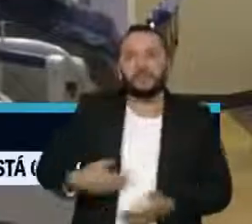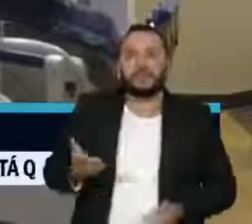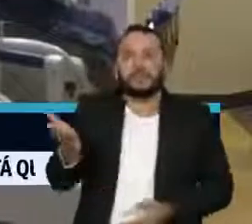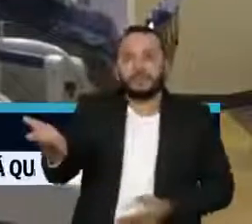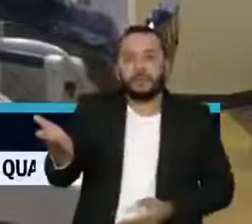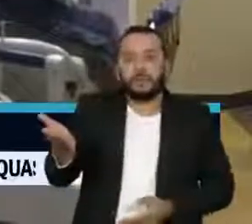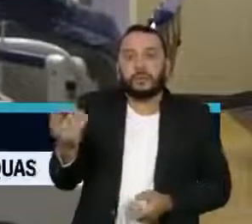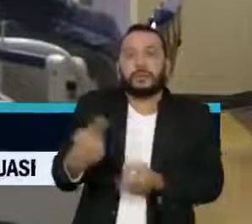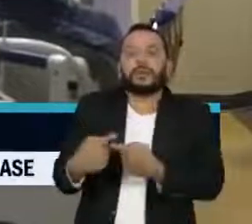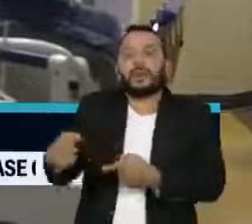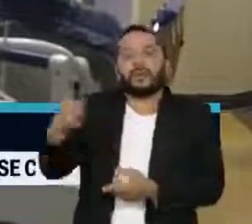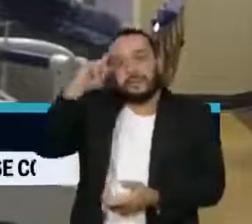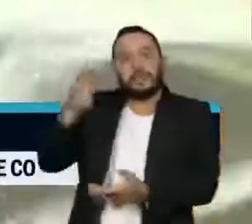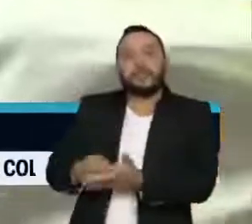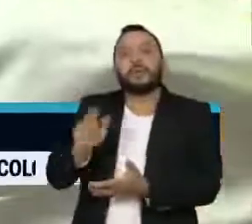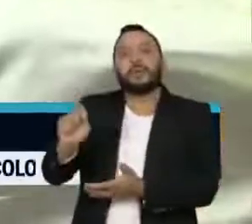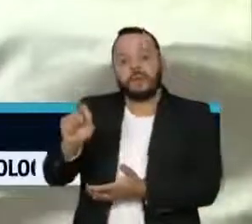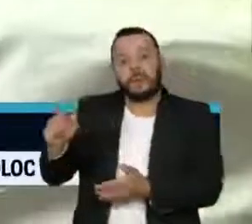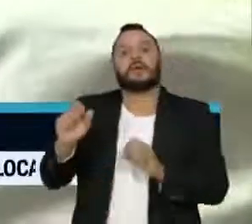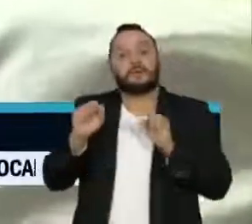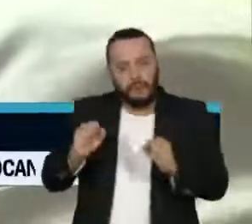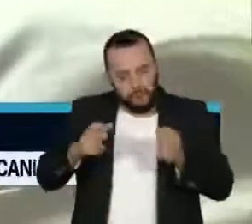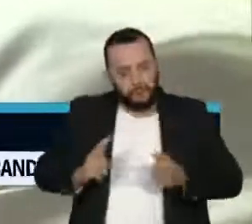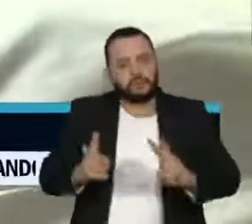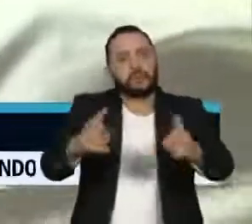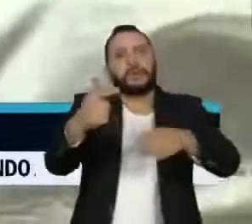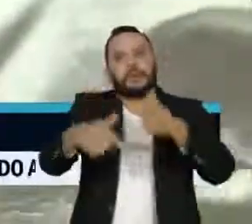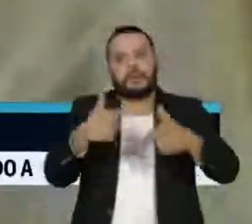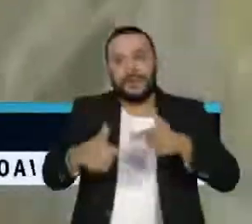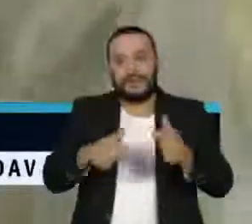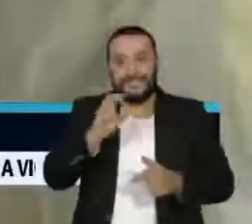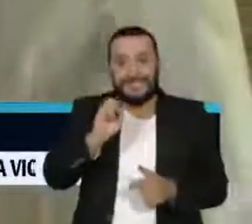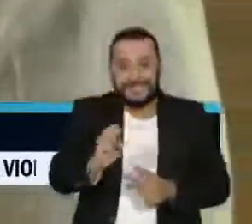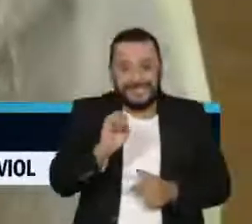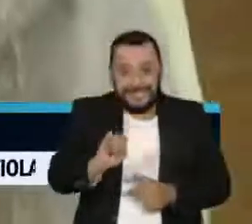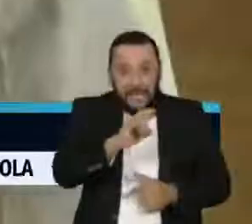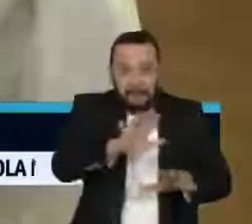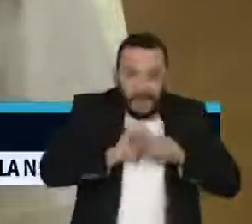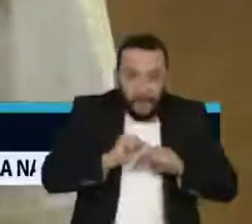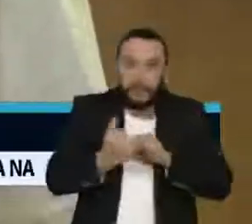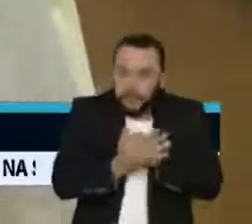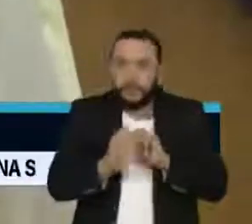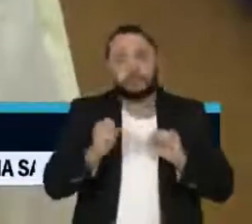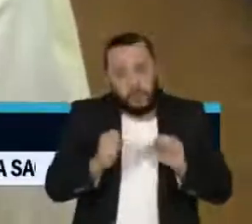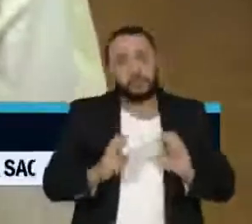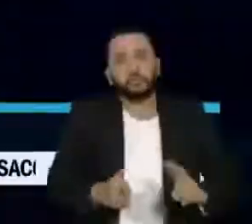em que foi permitida a permanência no trabalho, mesmo se o profissional testar positivo para a doença.